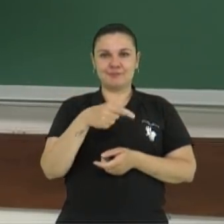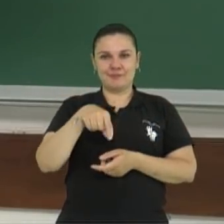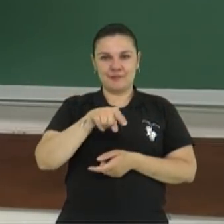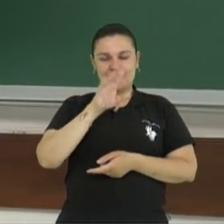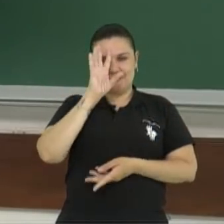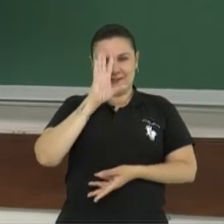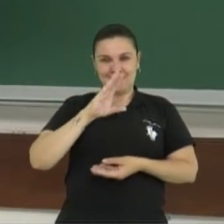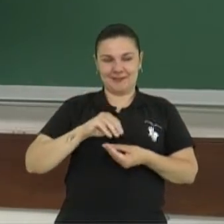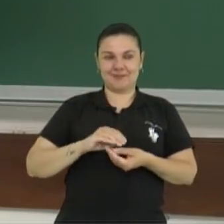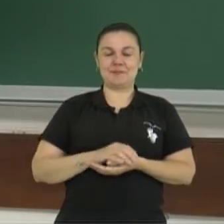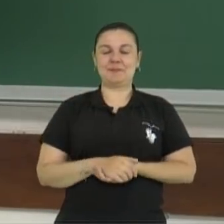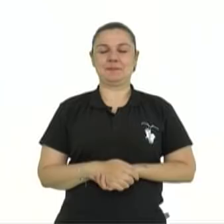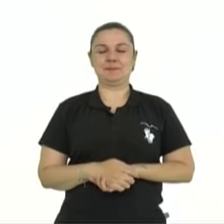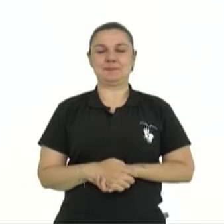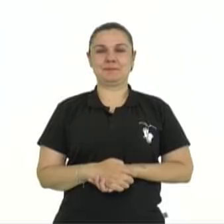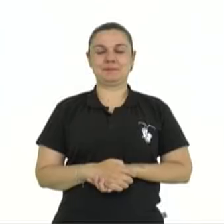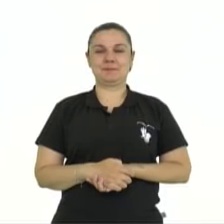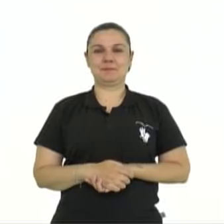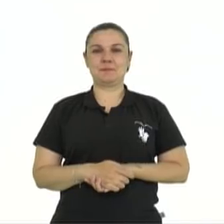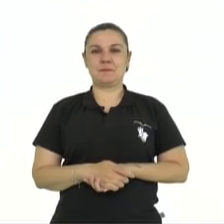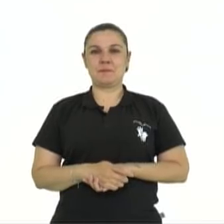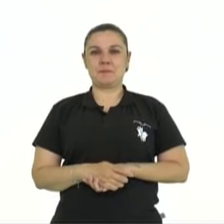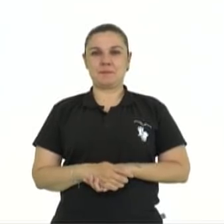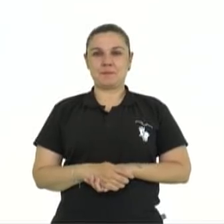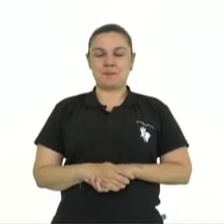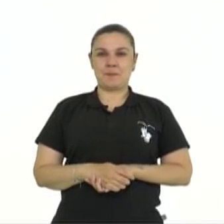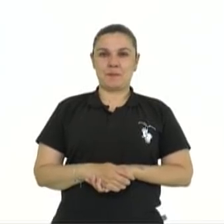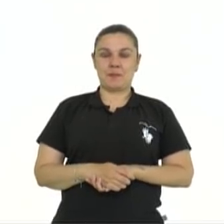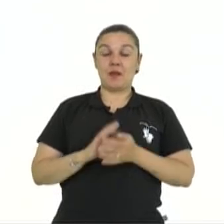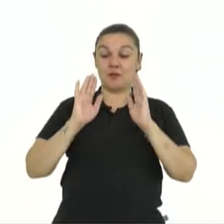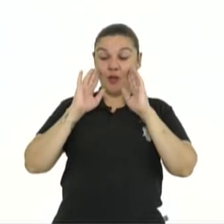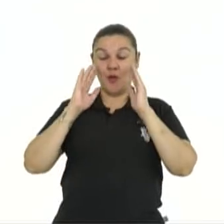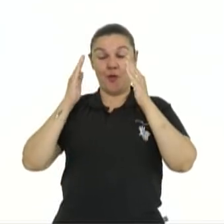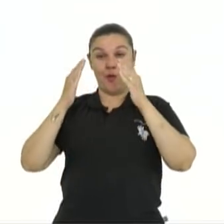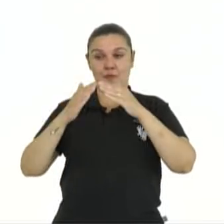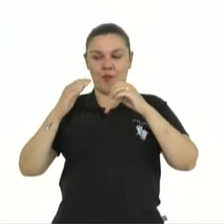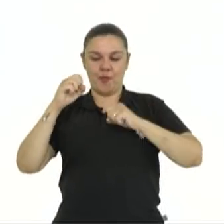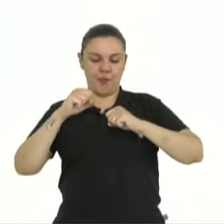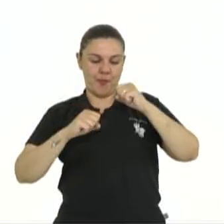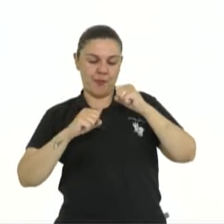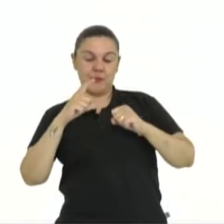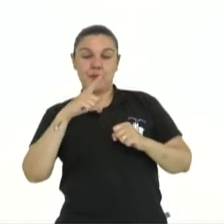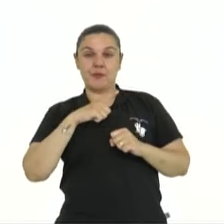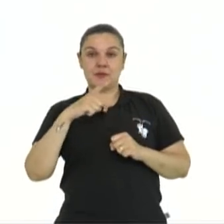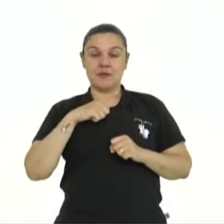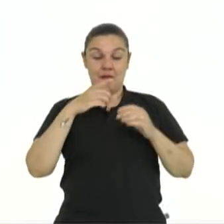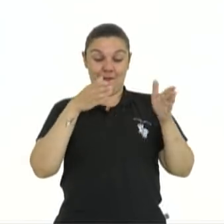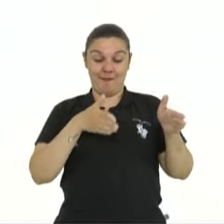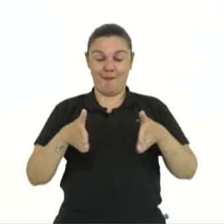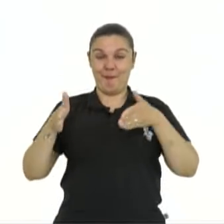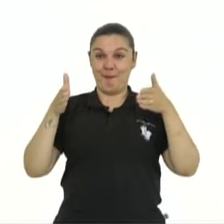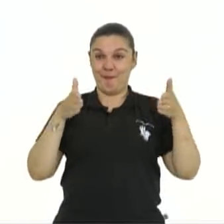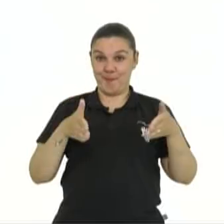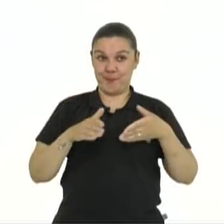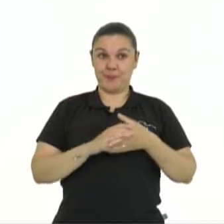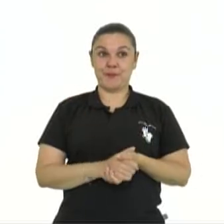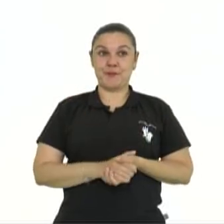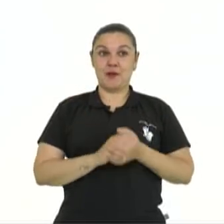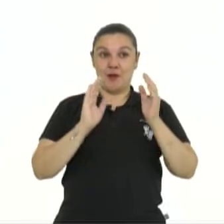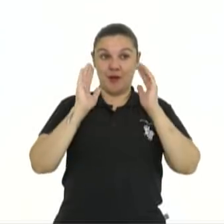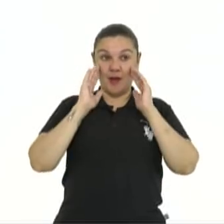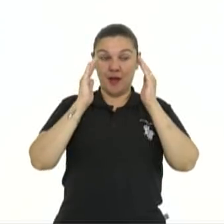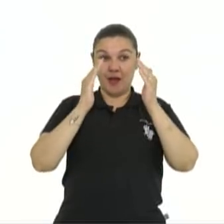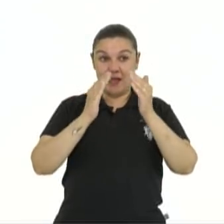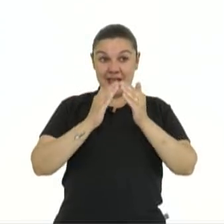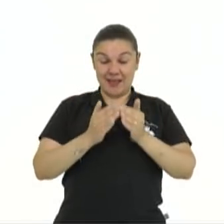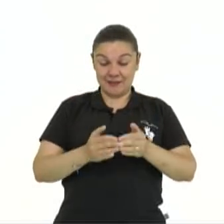para ver se você está entendendo. Vamos lá. 2. O segmento industrial que tem a sua produção